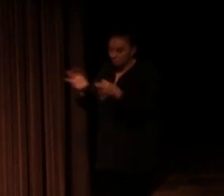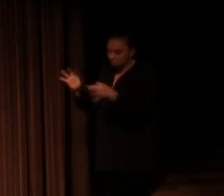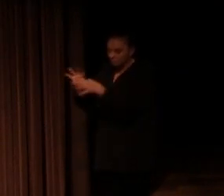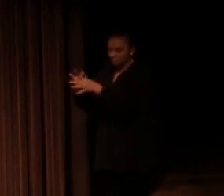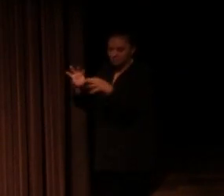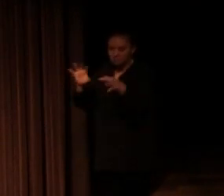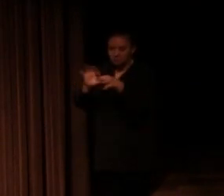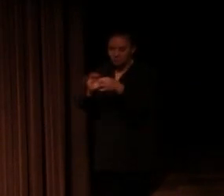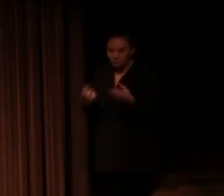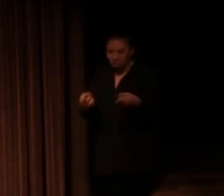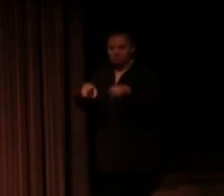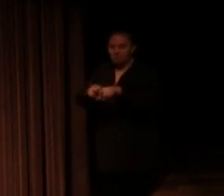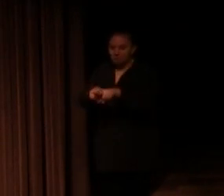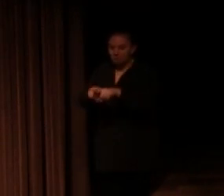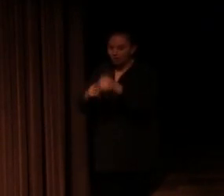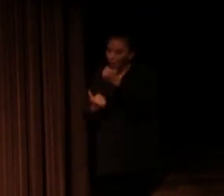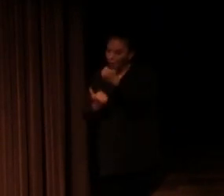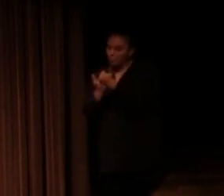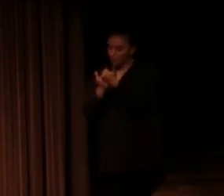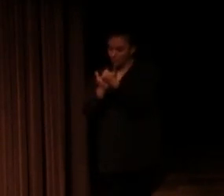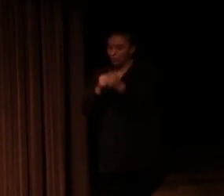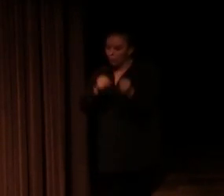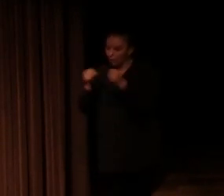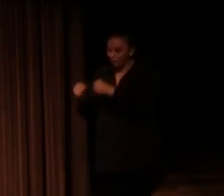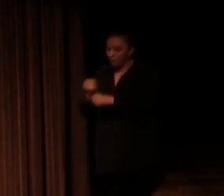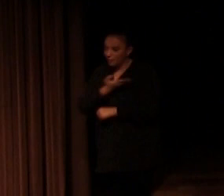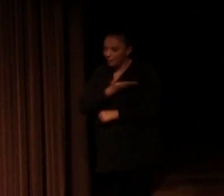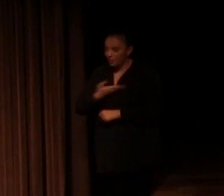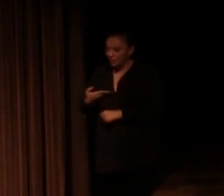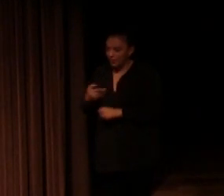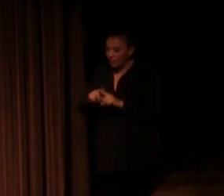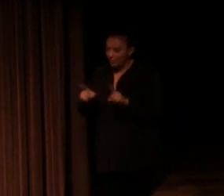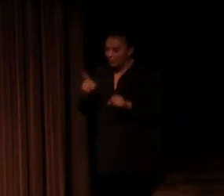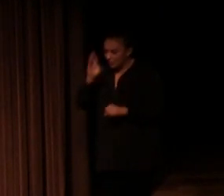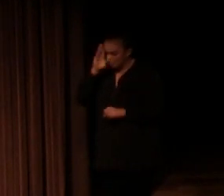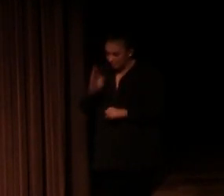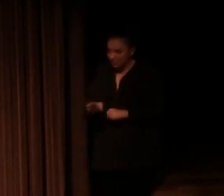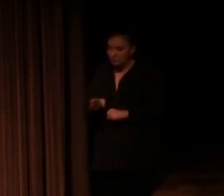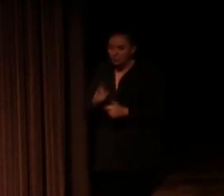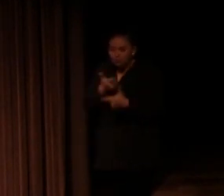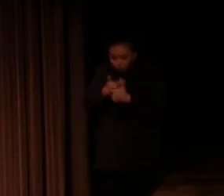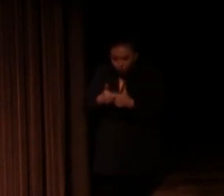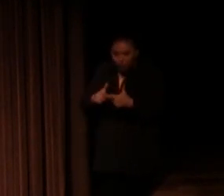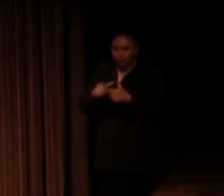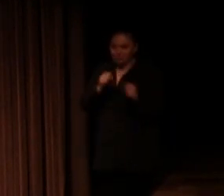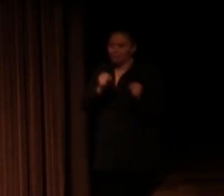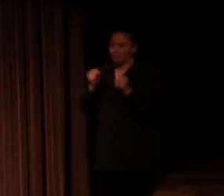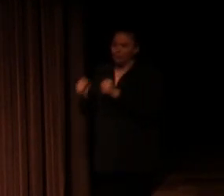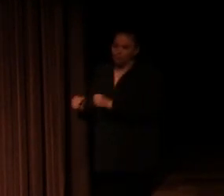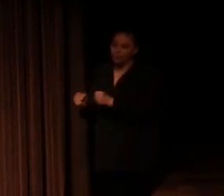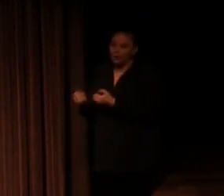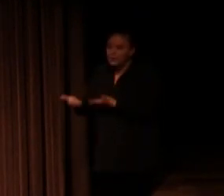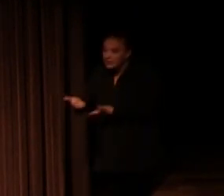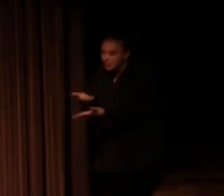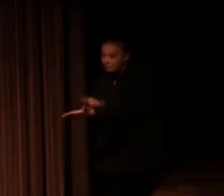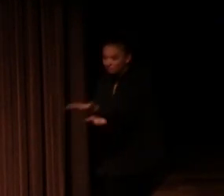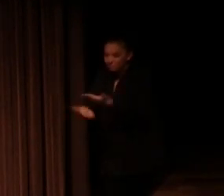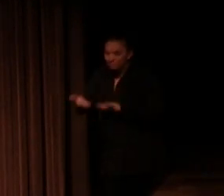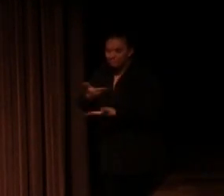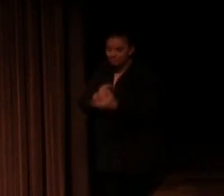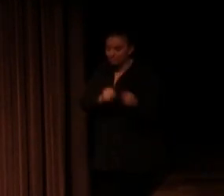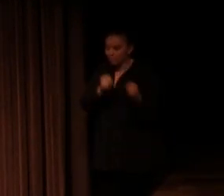público nas suas dificuldades mas que principalmente desconcentra poder e transfere compartilha o poder